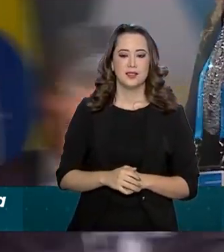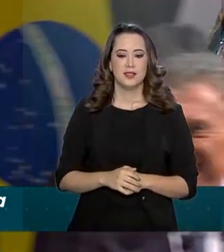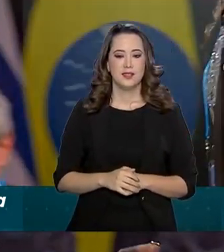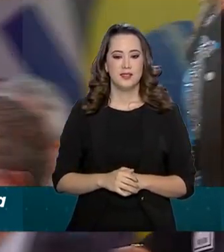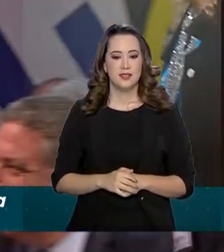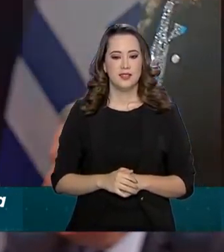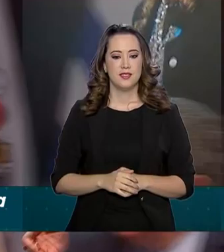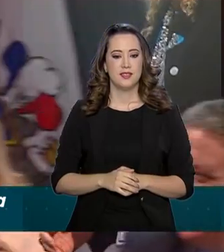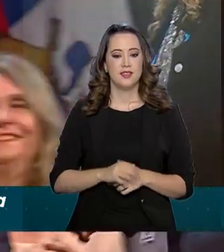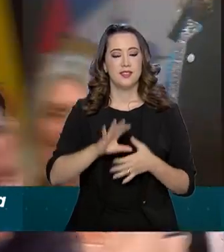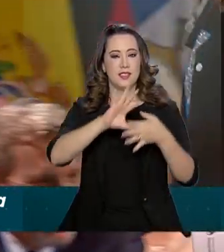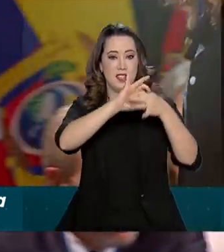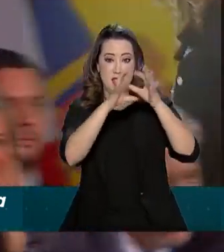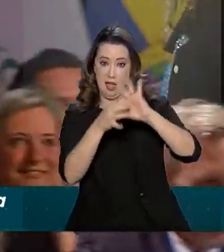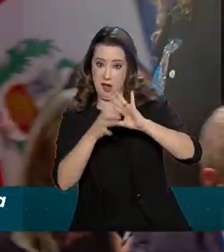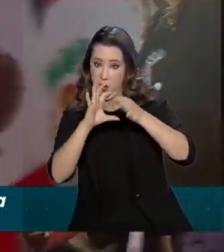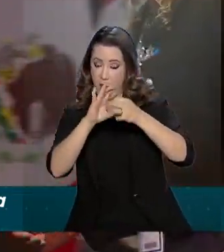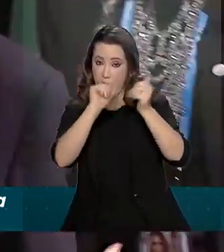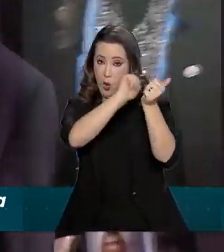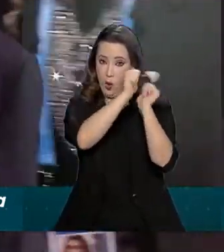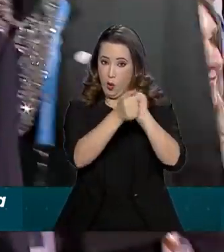Na Copa América, deixar bem claro.